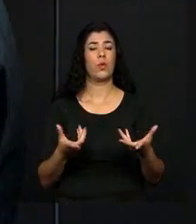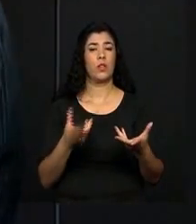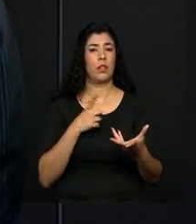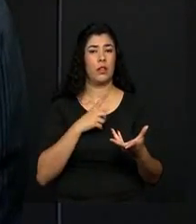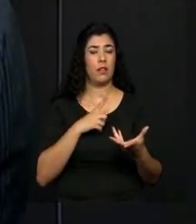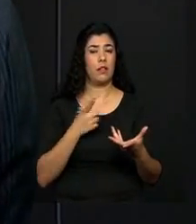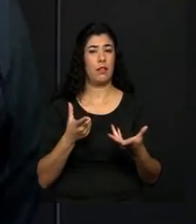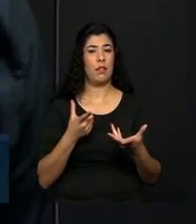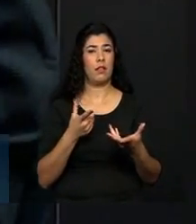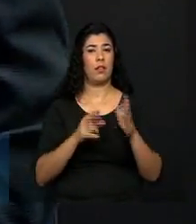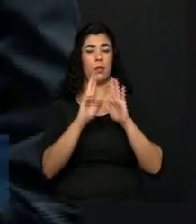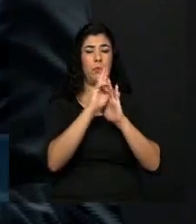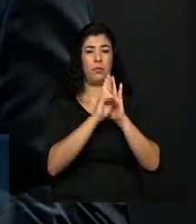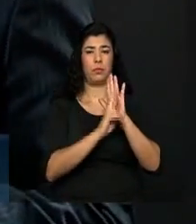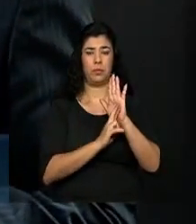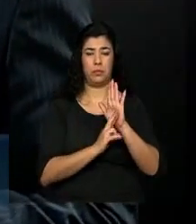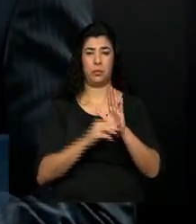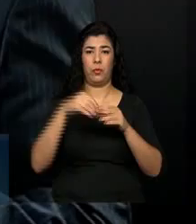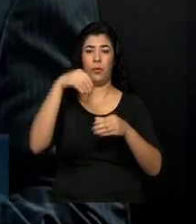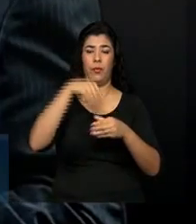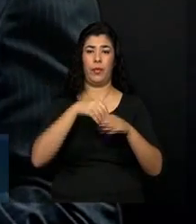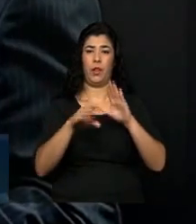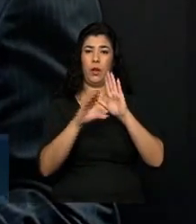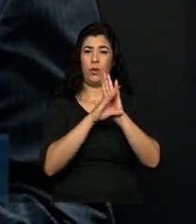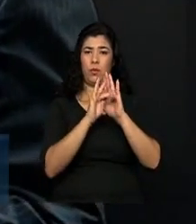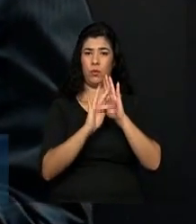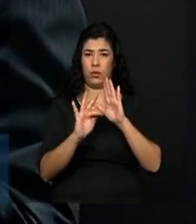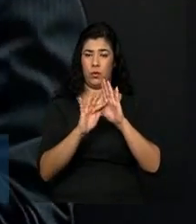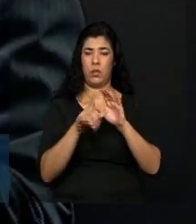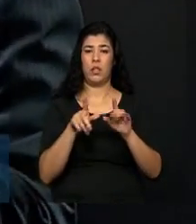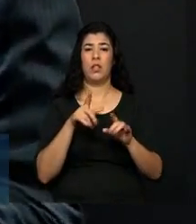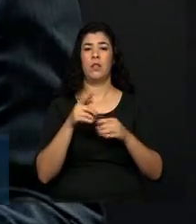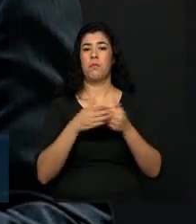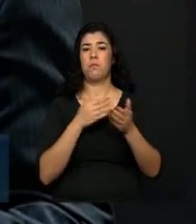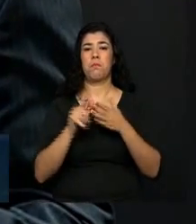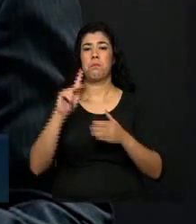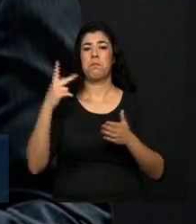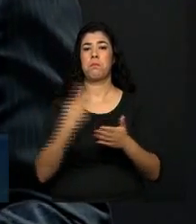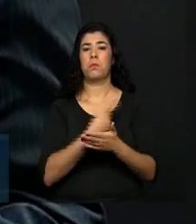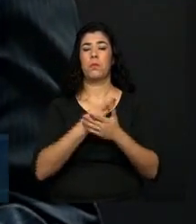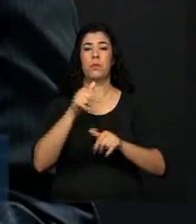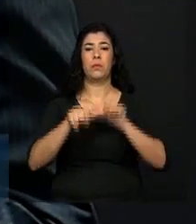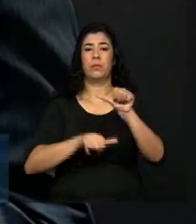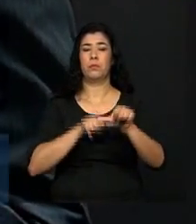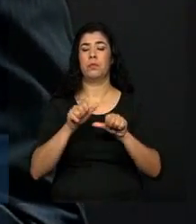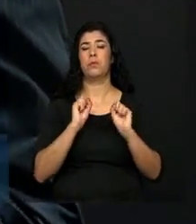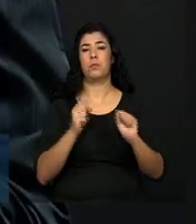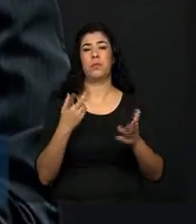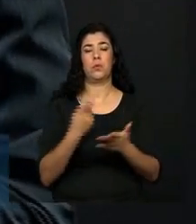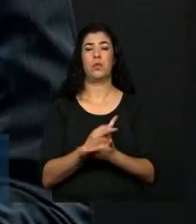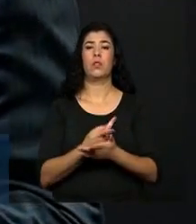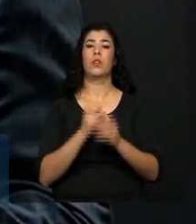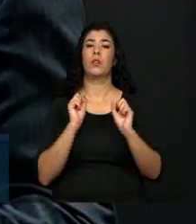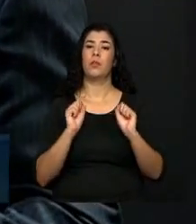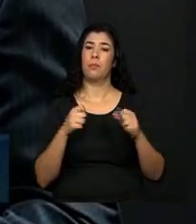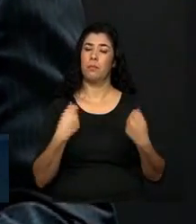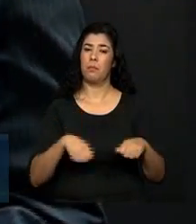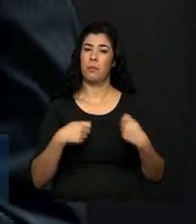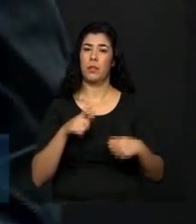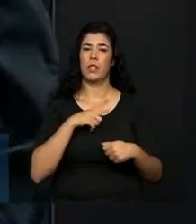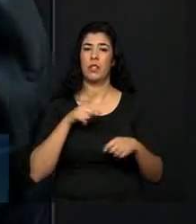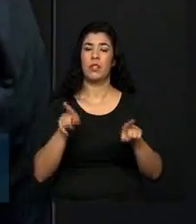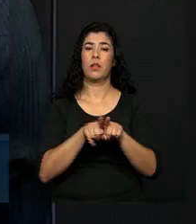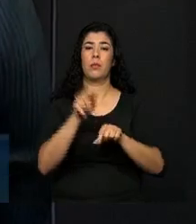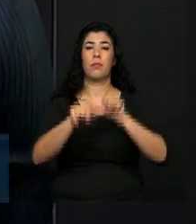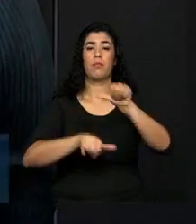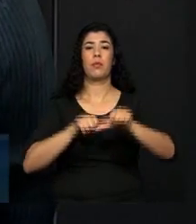eh regra constitucional então qualquer eventual mudança ela passa por uma mudança na